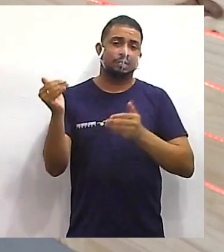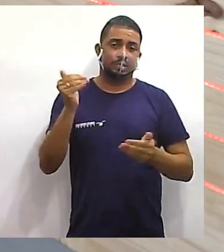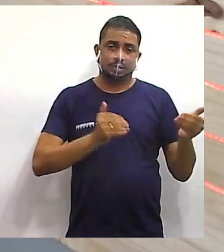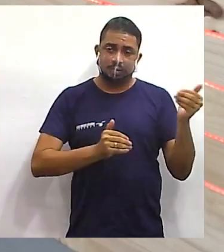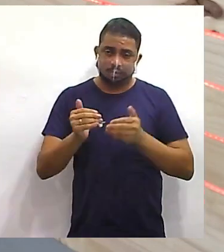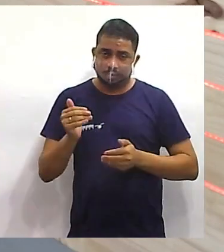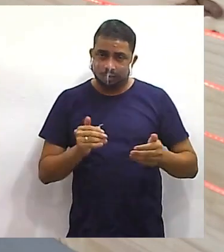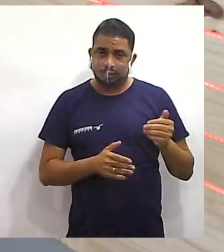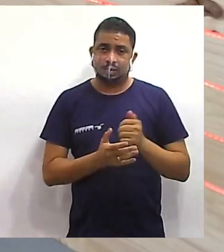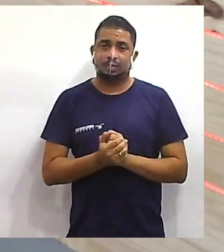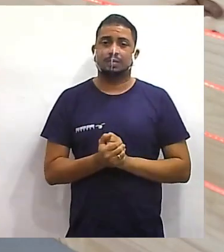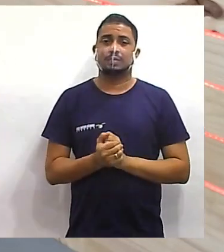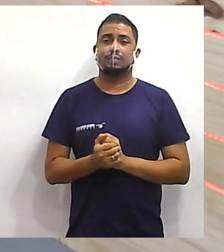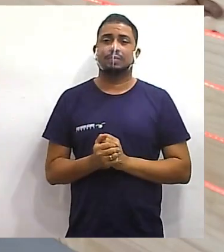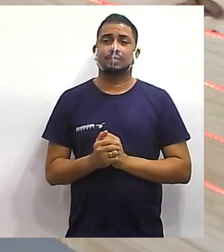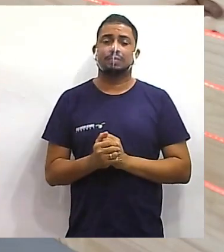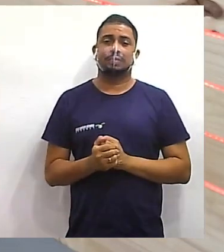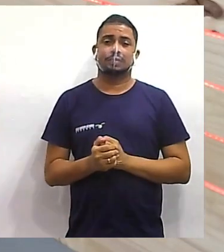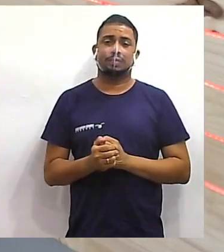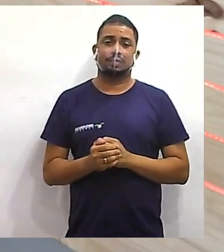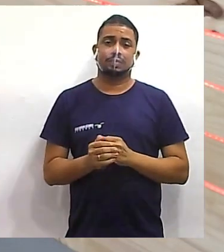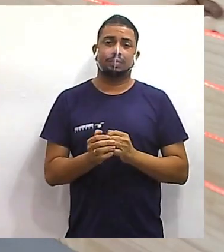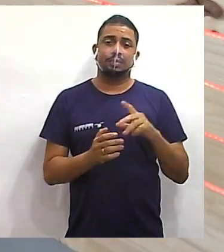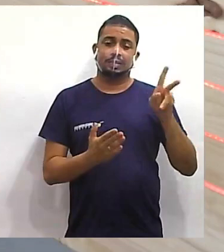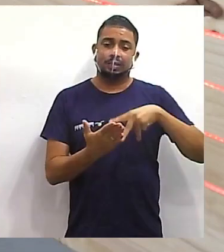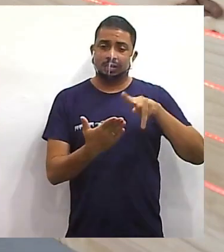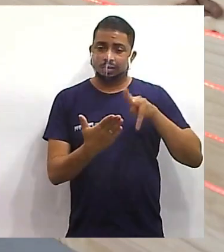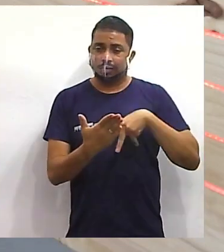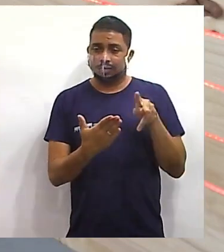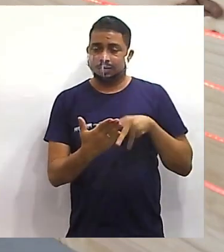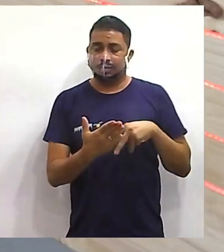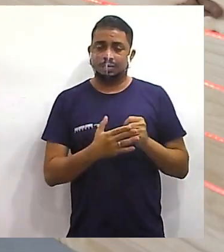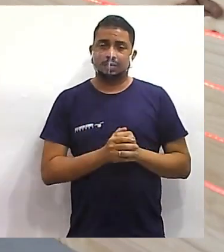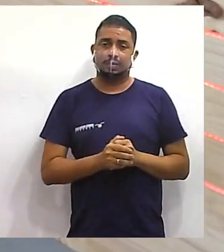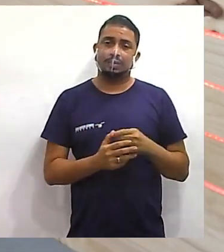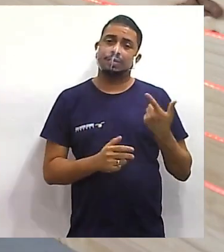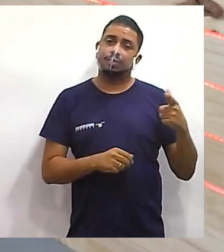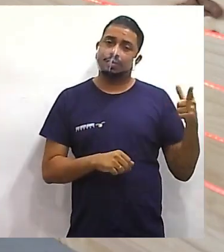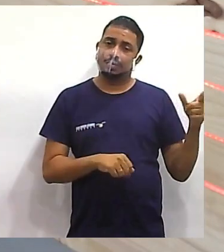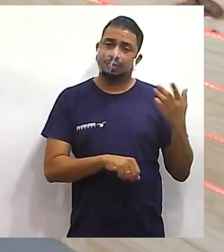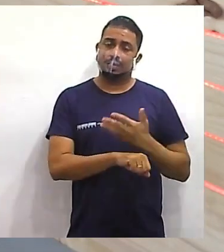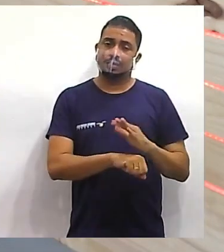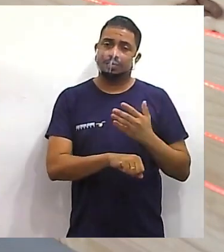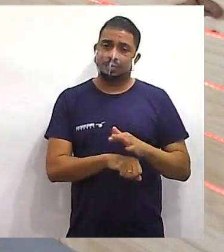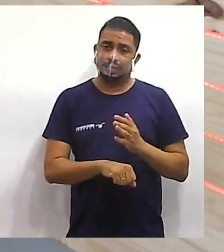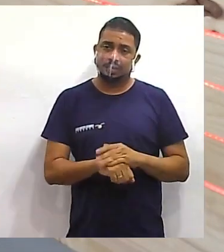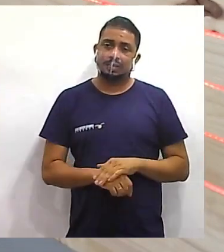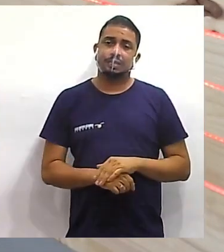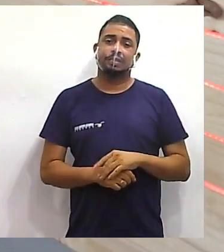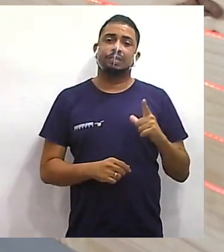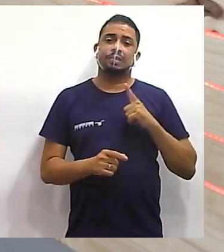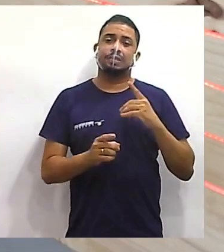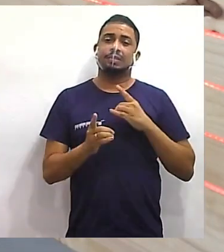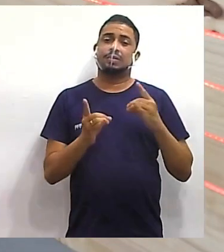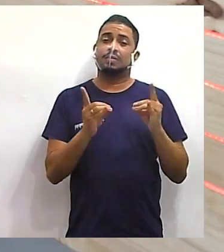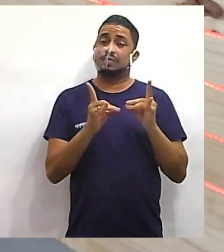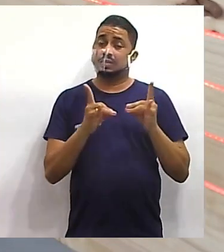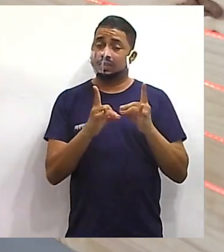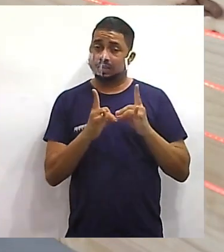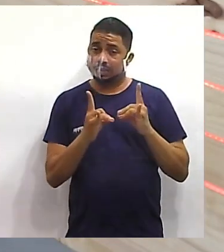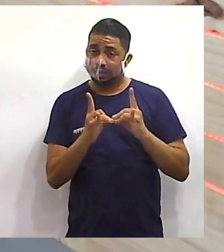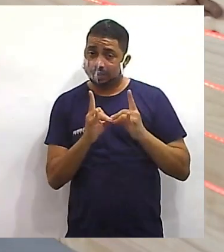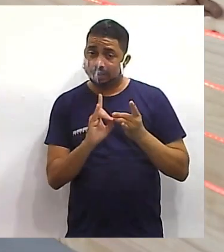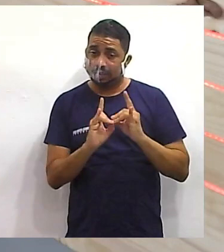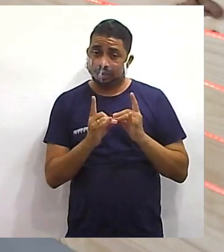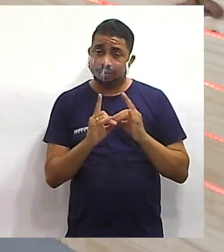estão participando de grupos de leitura e outras práticas, né, oficinas dentro da escola, tentando